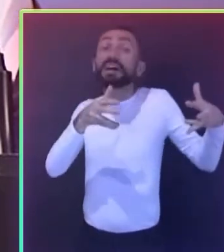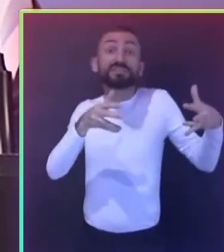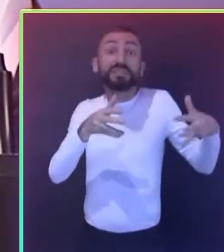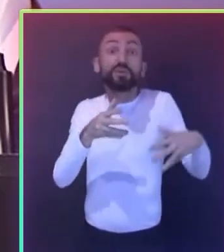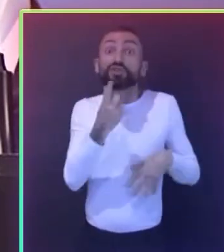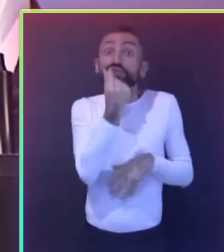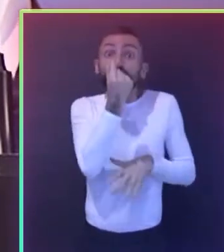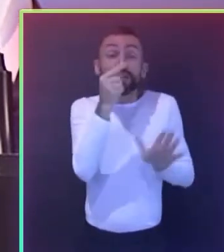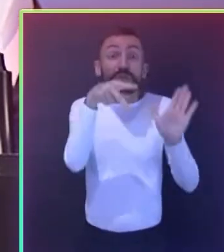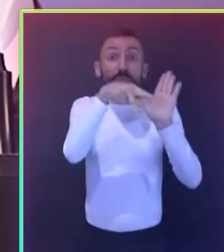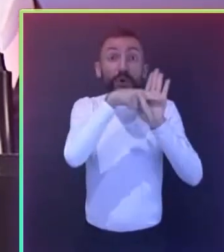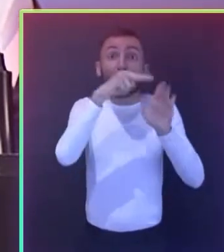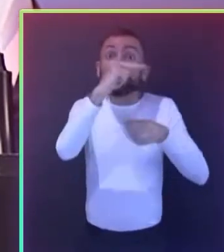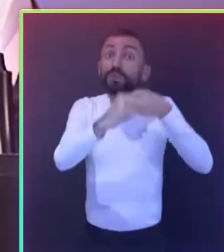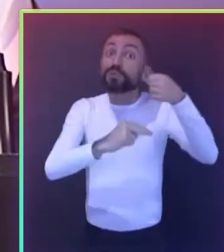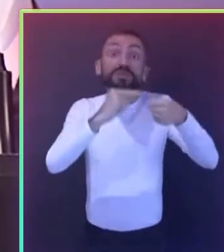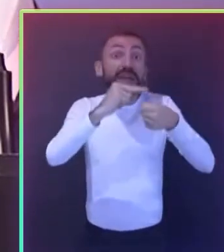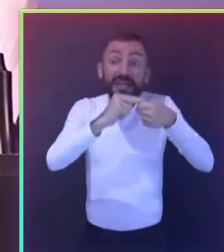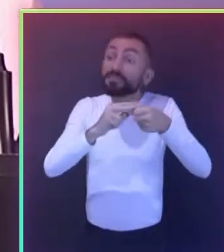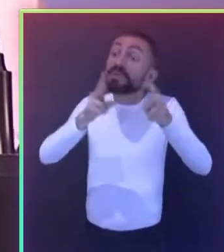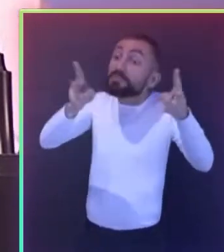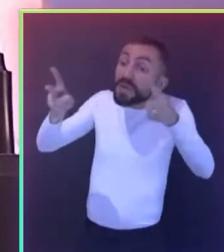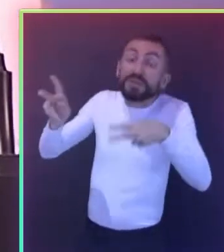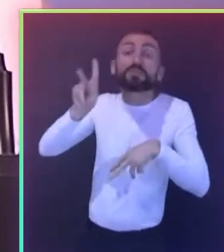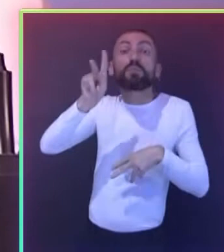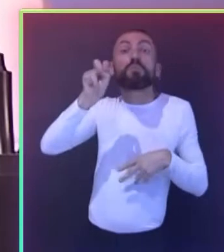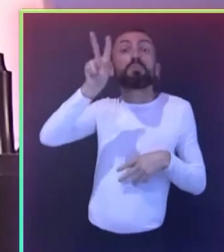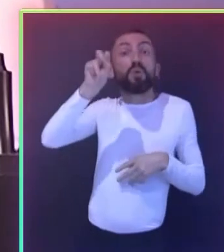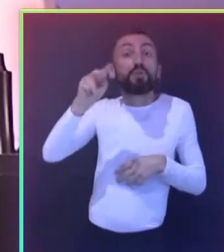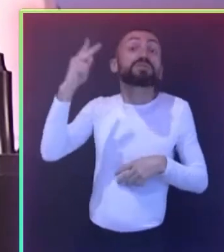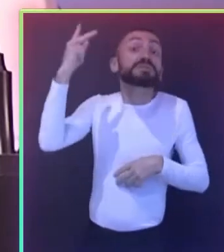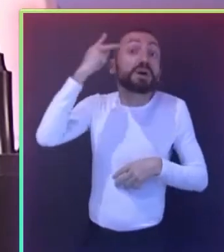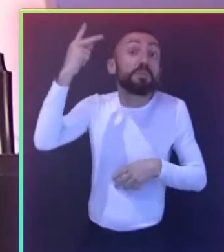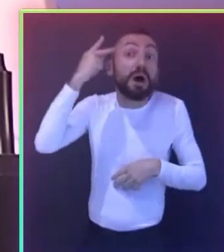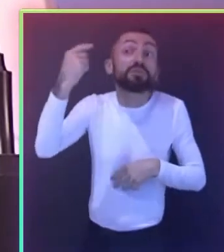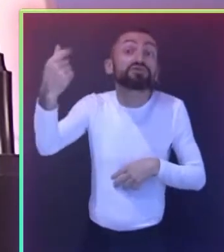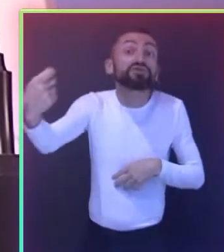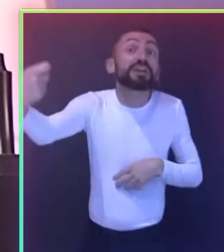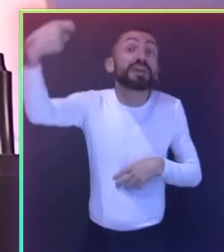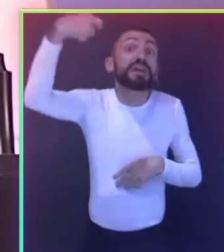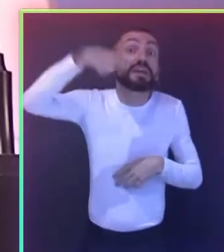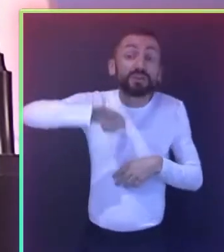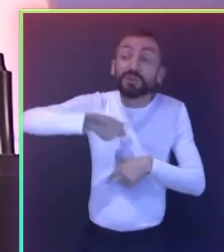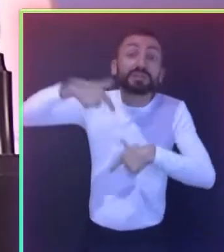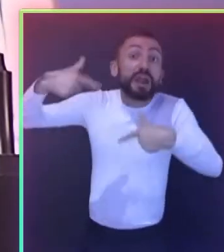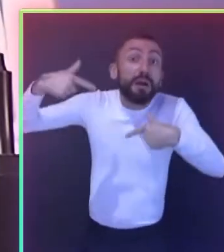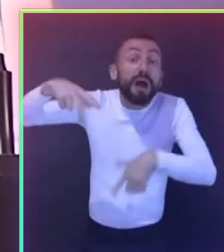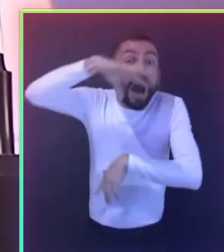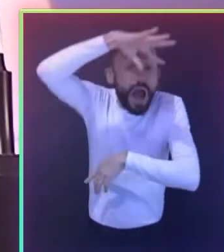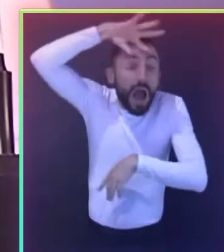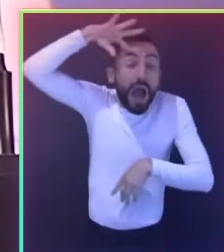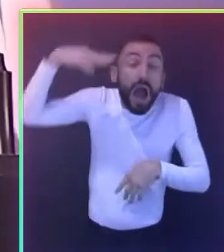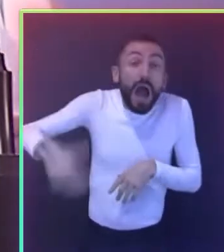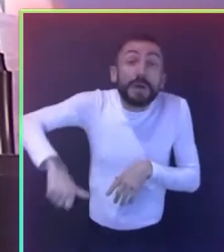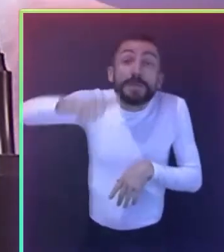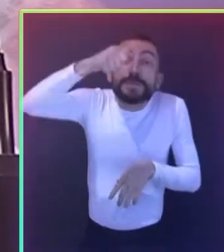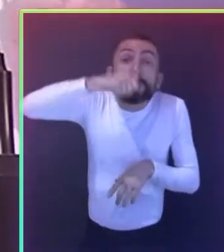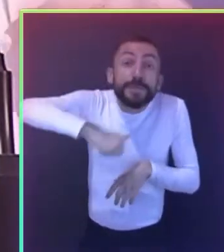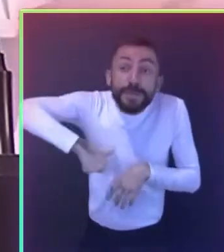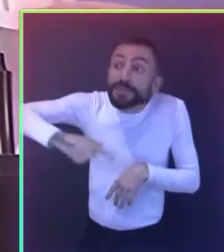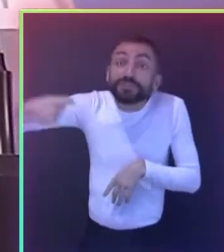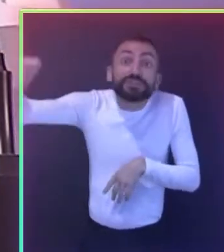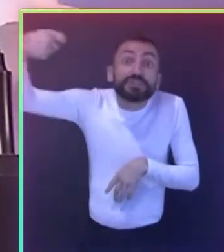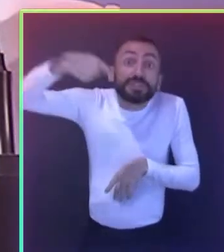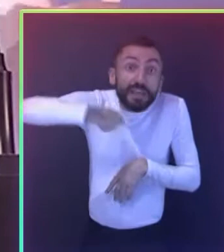não é nosso e nos é outorgado pelo povo Paulista recurso oriundo do seu trabalho e sacrifício e nós